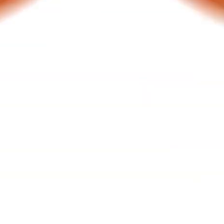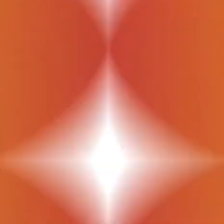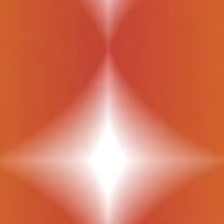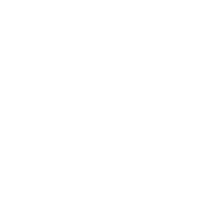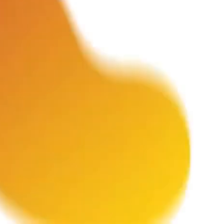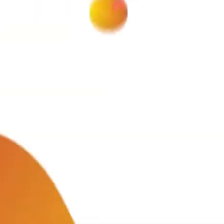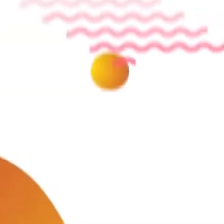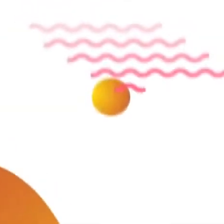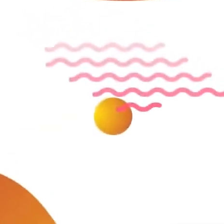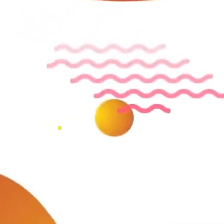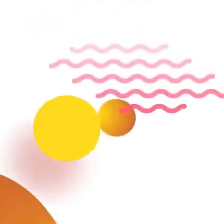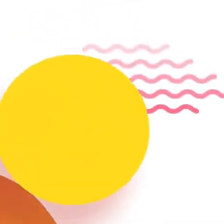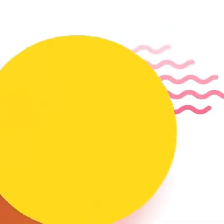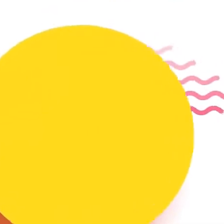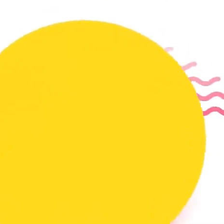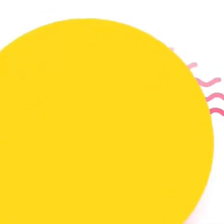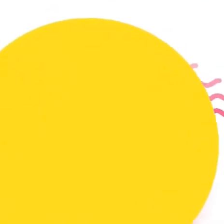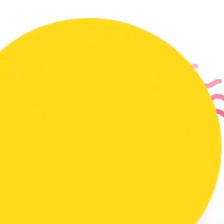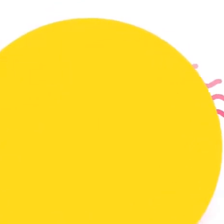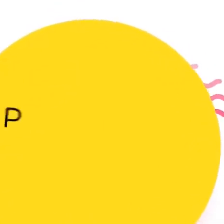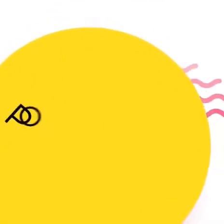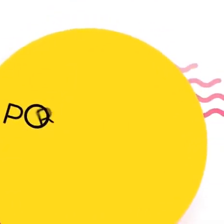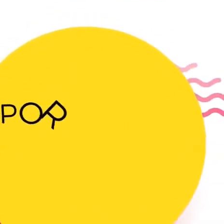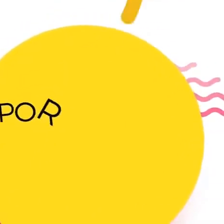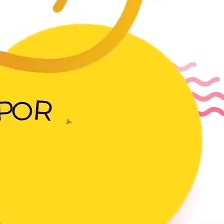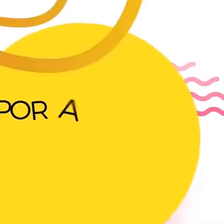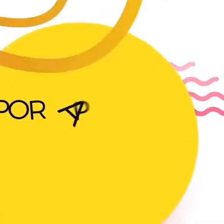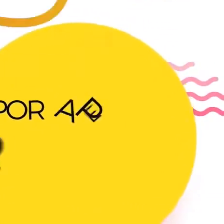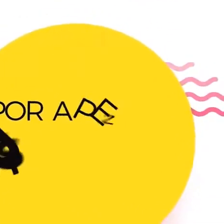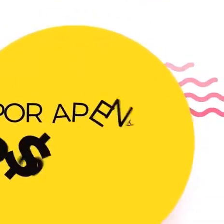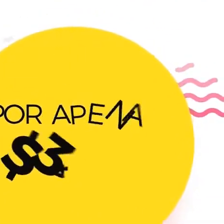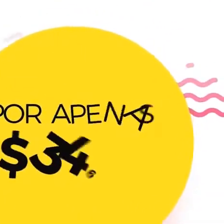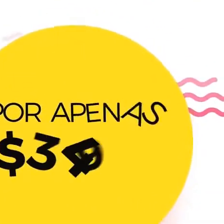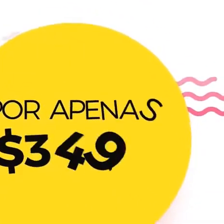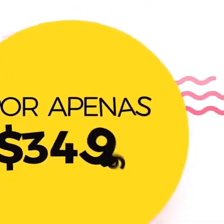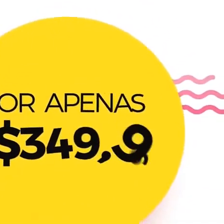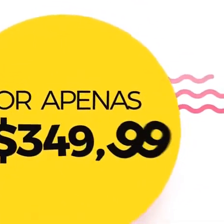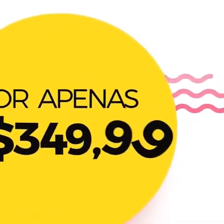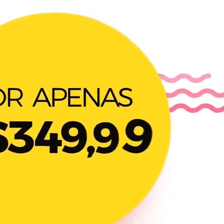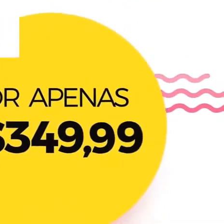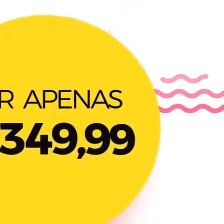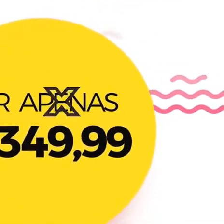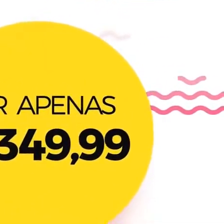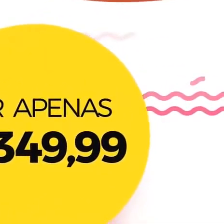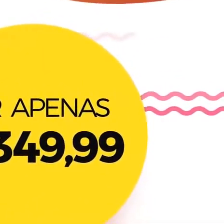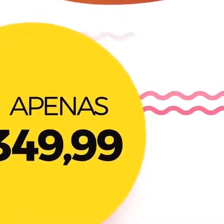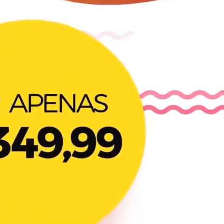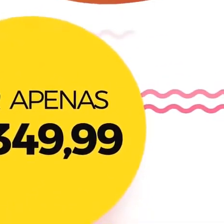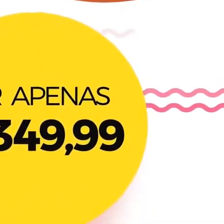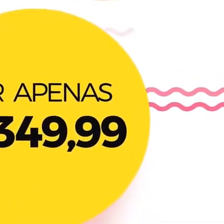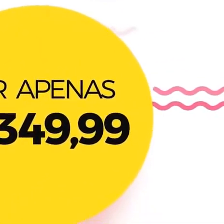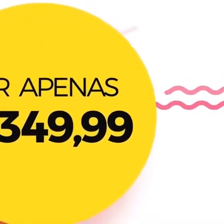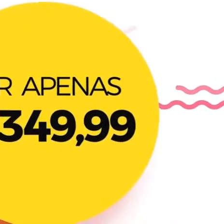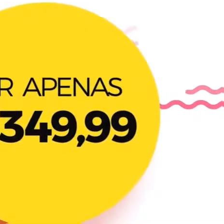você. No combo 1, você compra sua armação mais lente multifocal antirreflexo por apenas